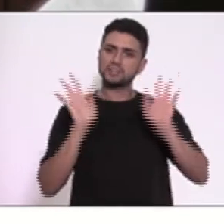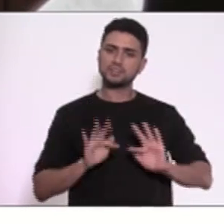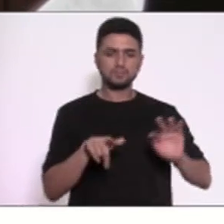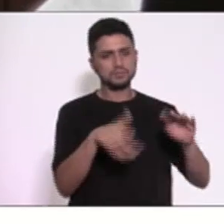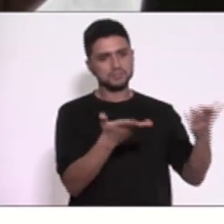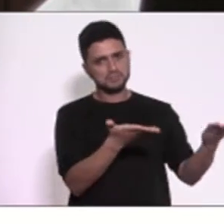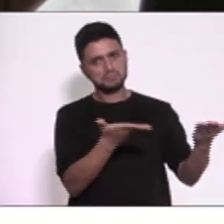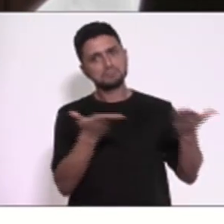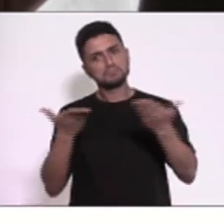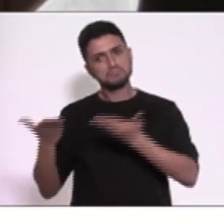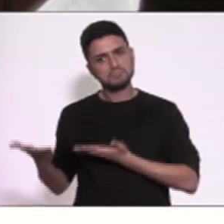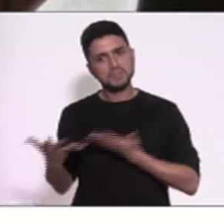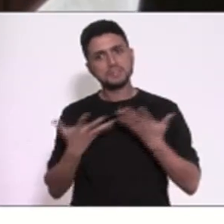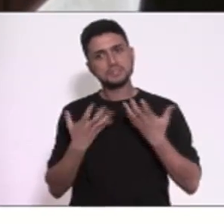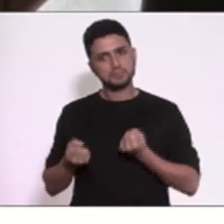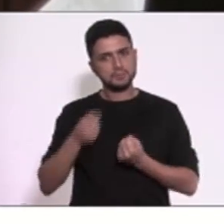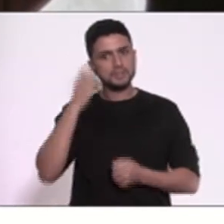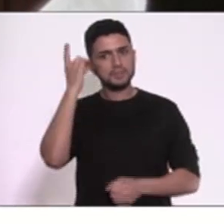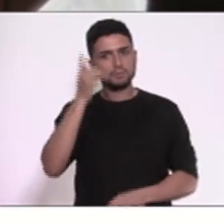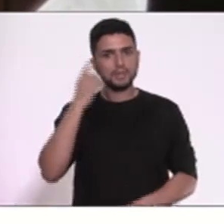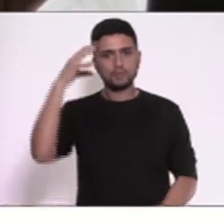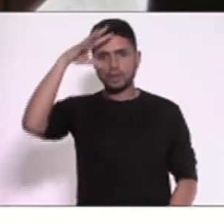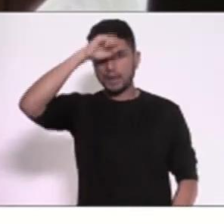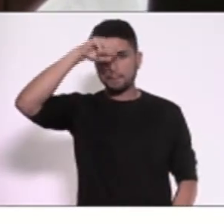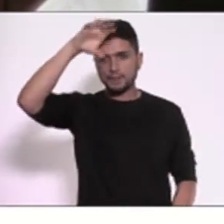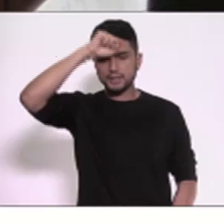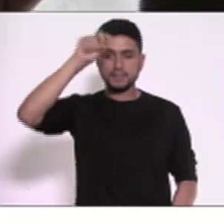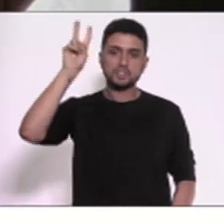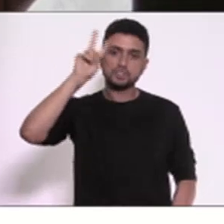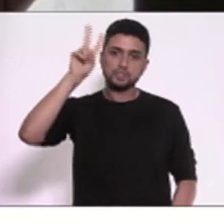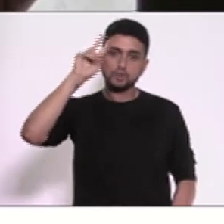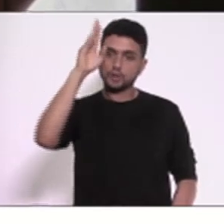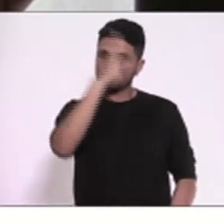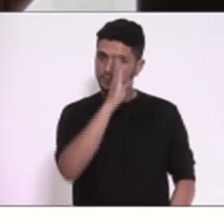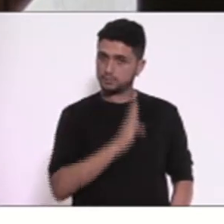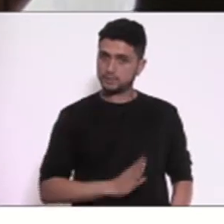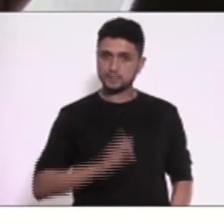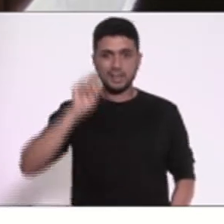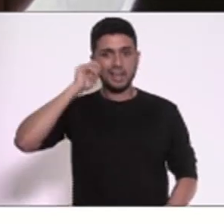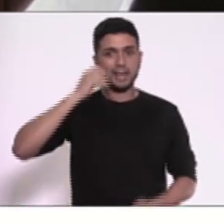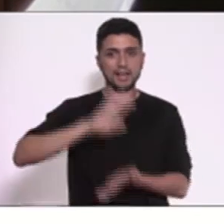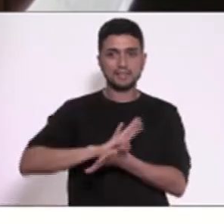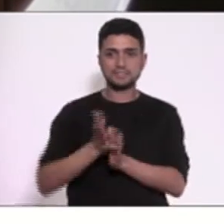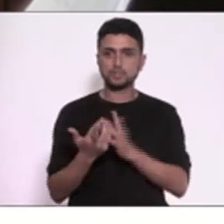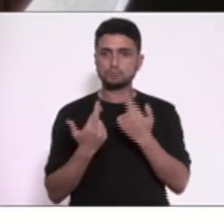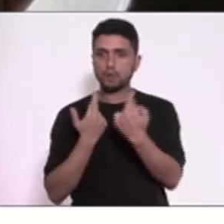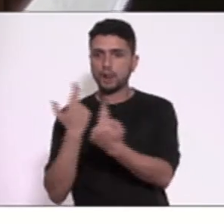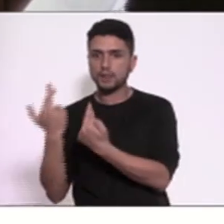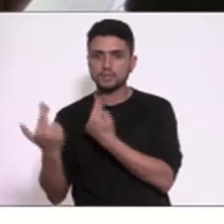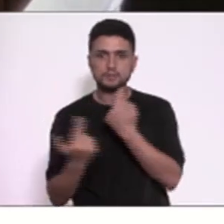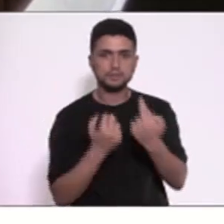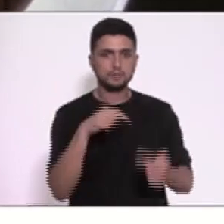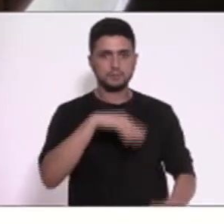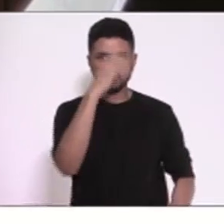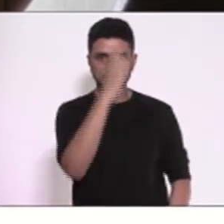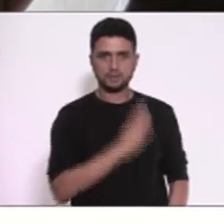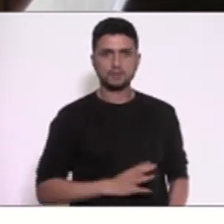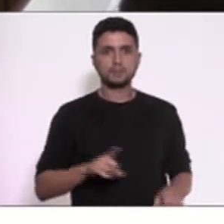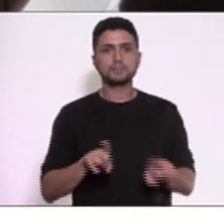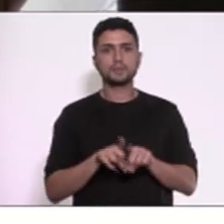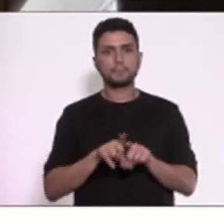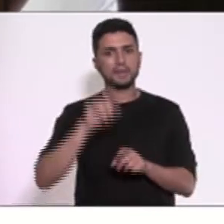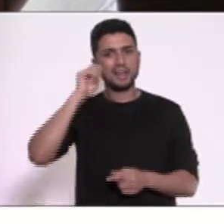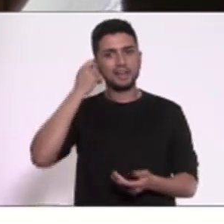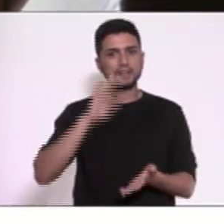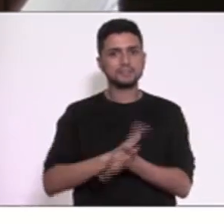de receber todos vocês para aprender sobre a história do Brasil e sobre o racismo nas relações brasileiras e do racismo institucional.